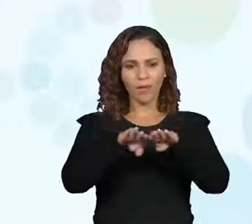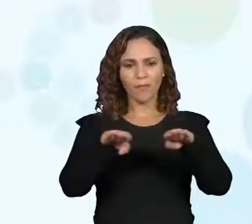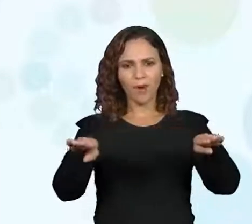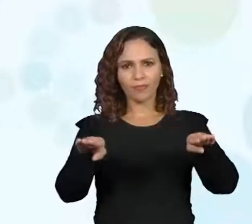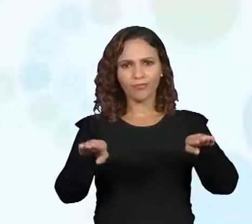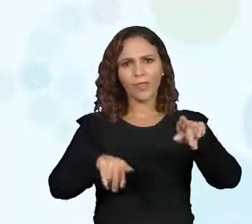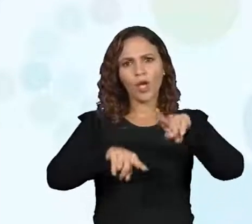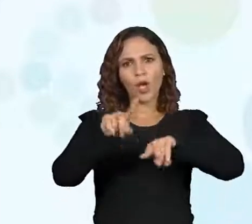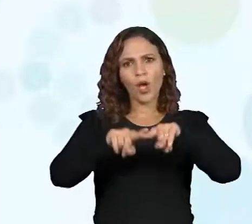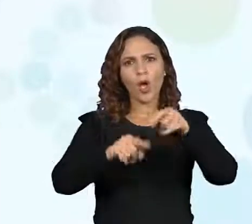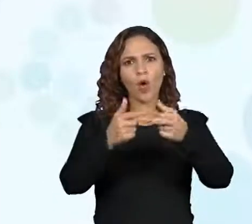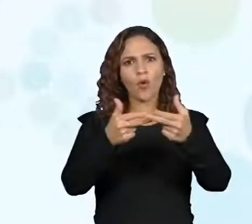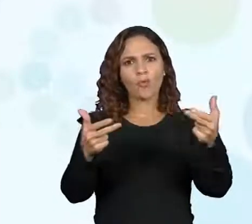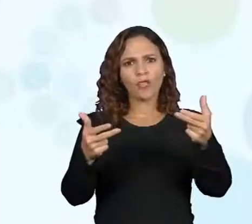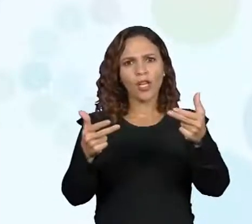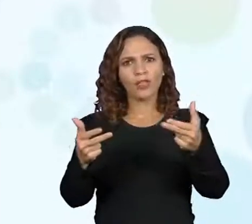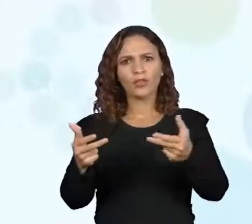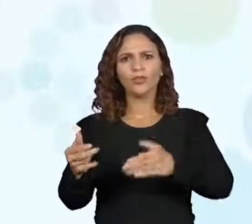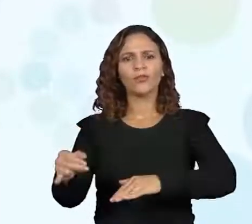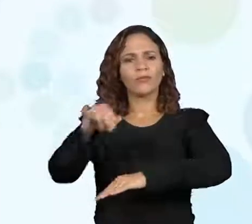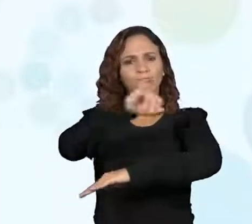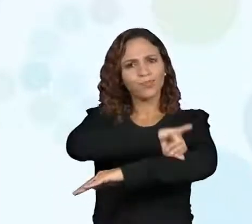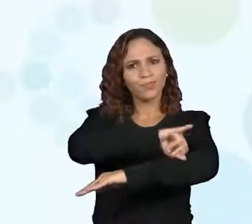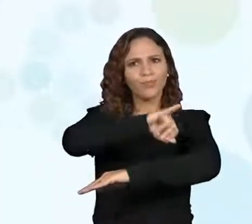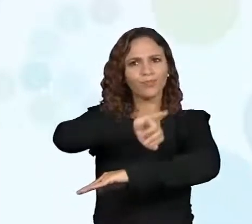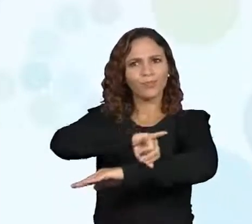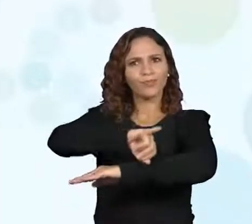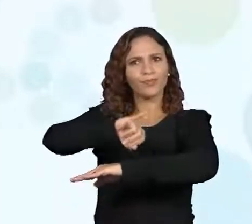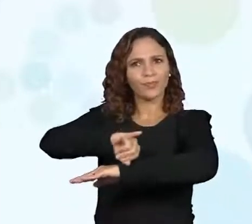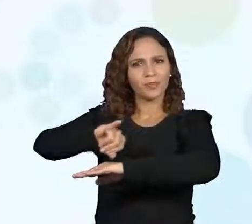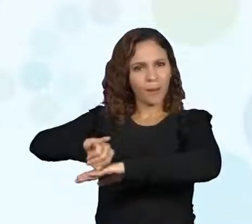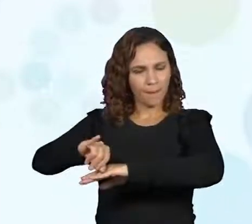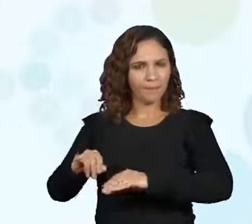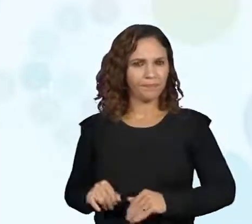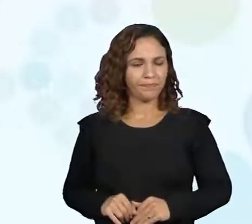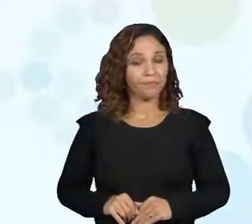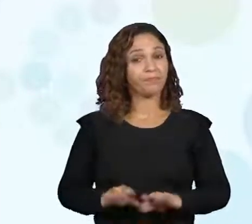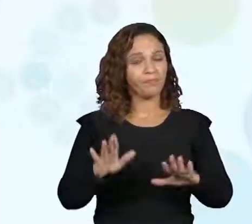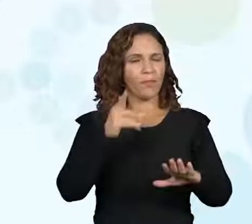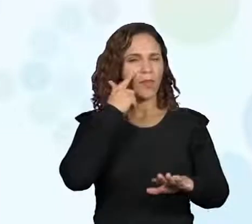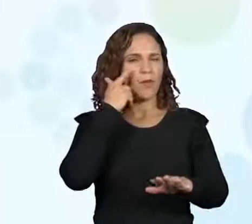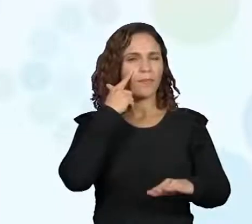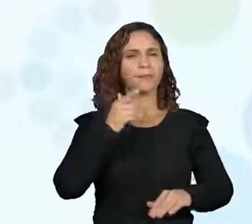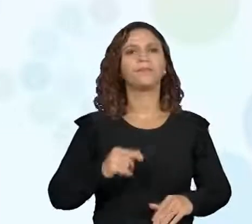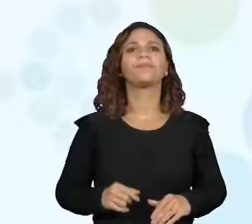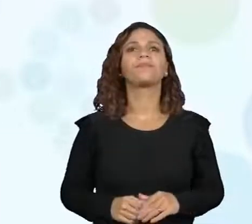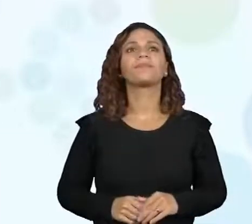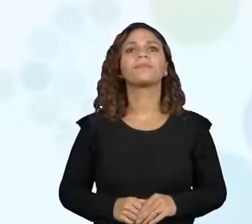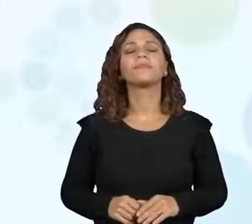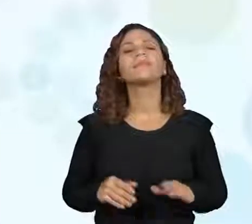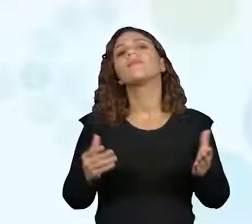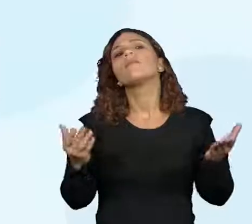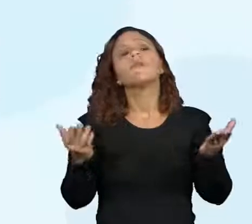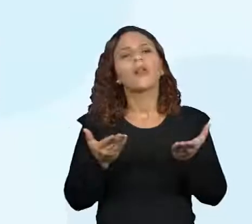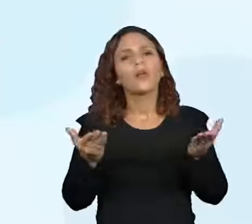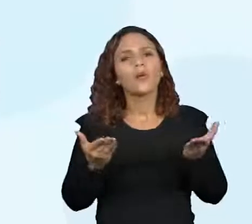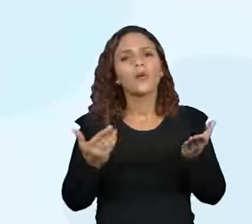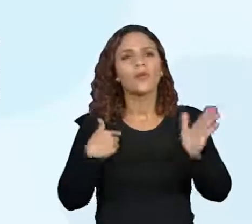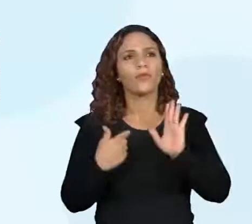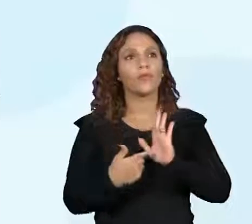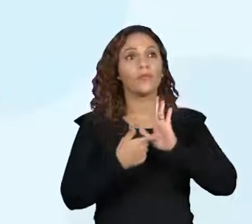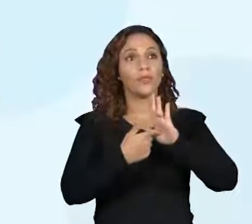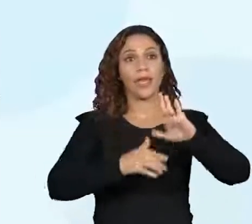com coleções de objetos, tá bom? Então olha só, nós vamos trabalhar